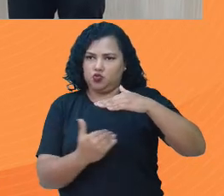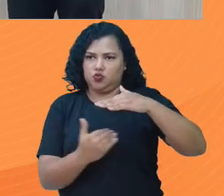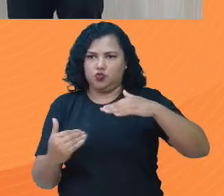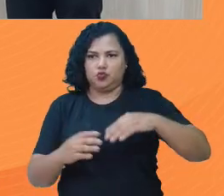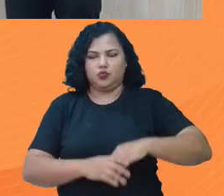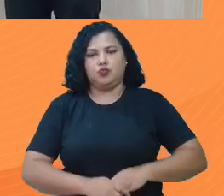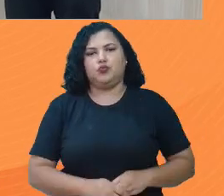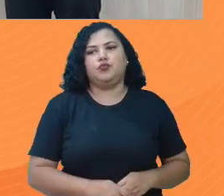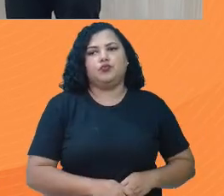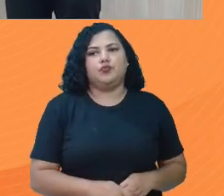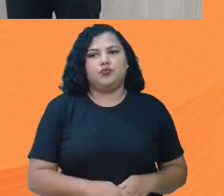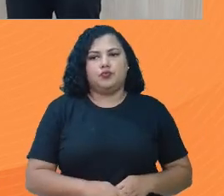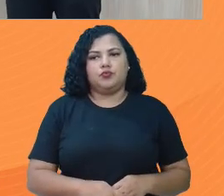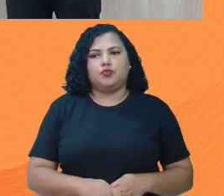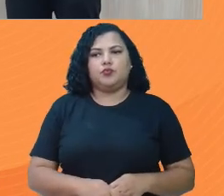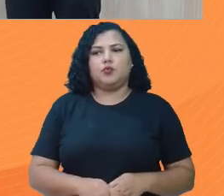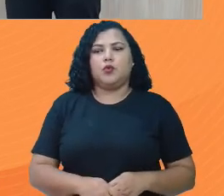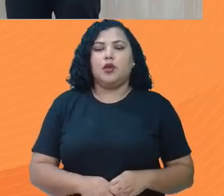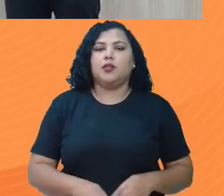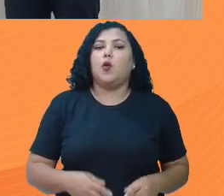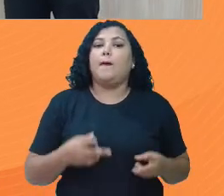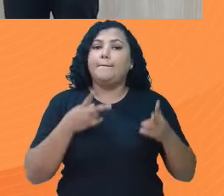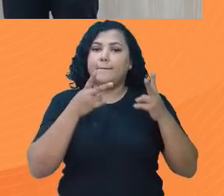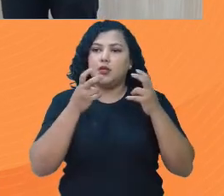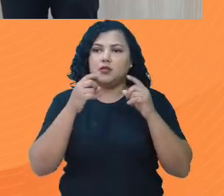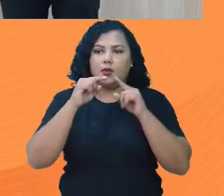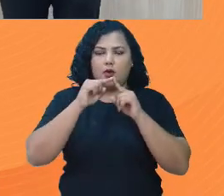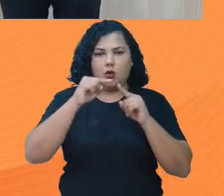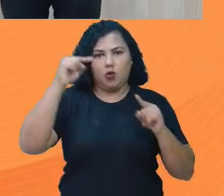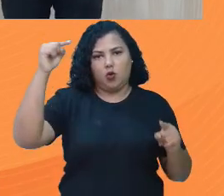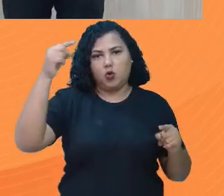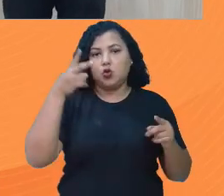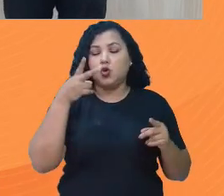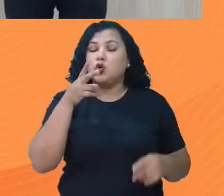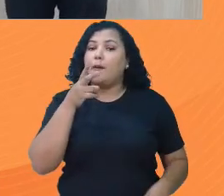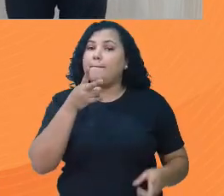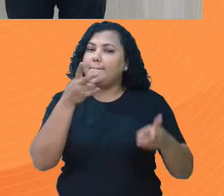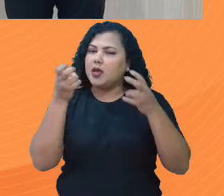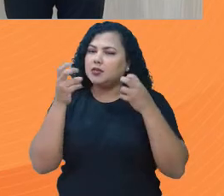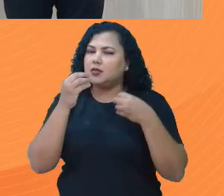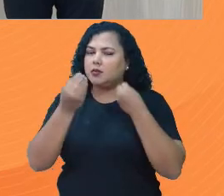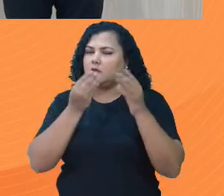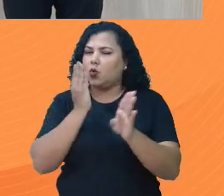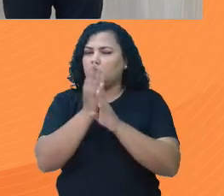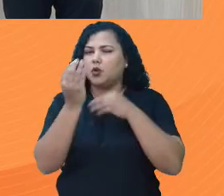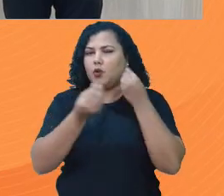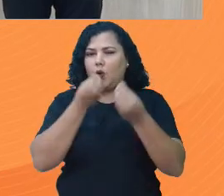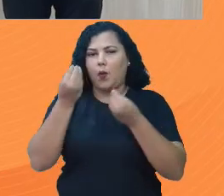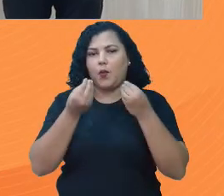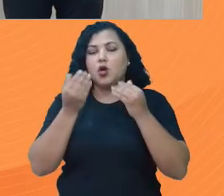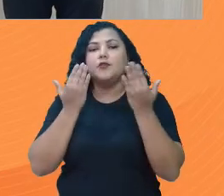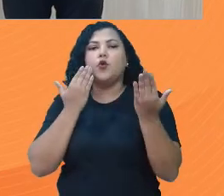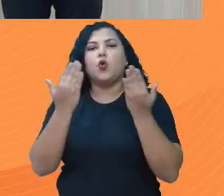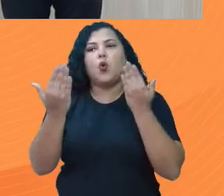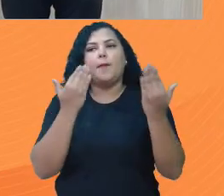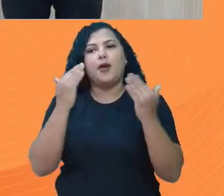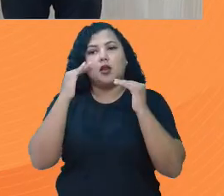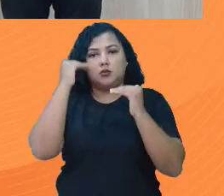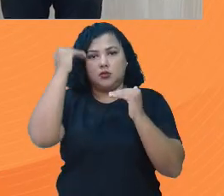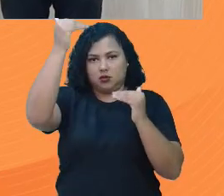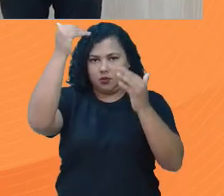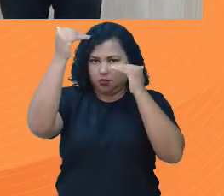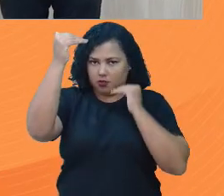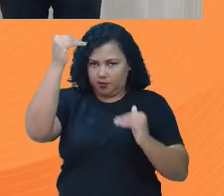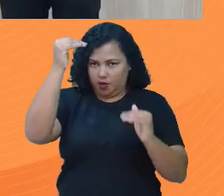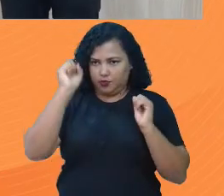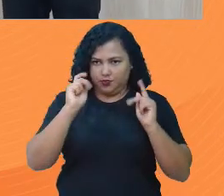embaixo, tá bom? Então, a gente só pode encontrar aí os ângulos alternos comparando os ângulos de cima com os ângulos de